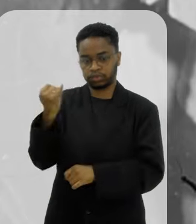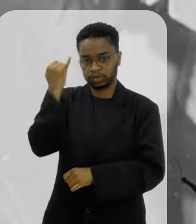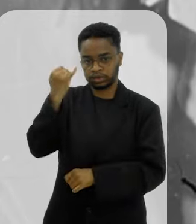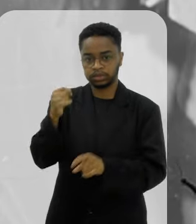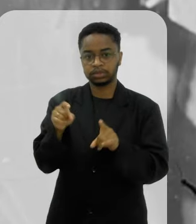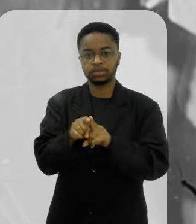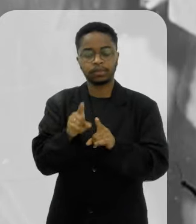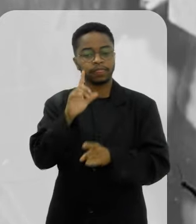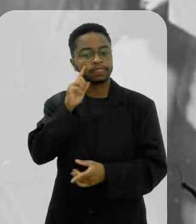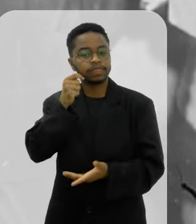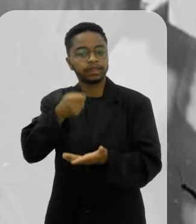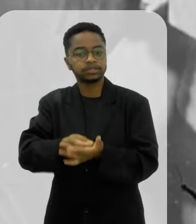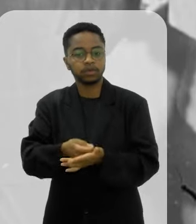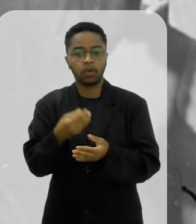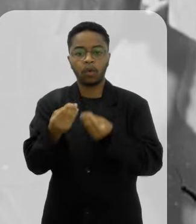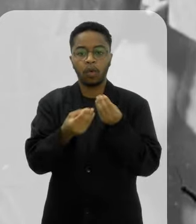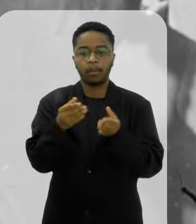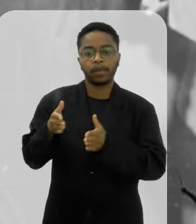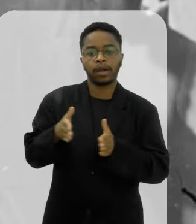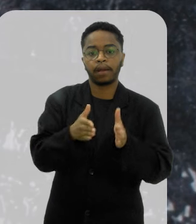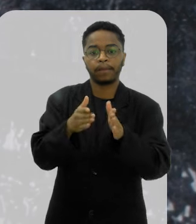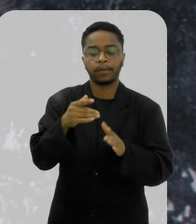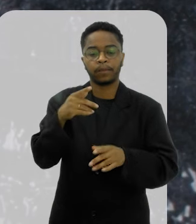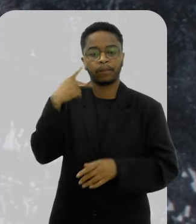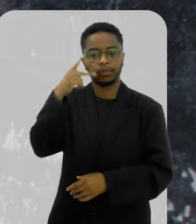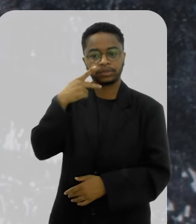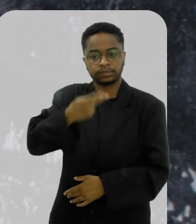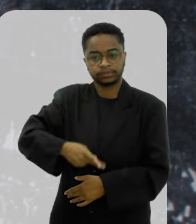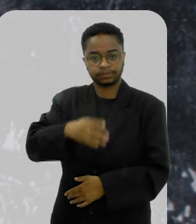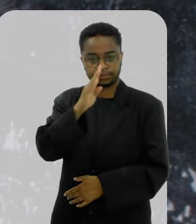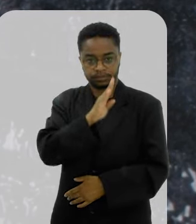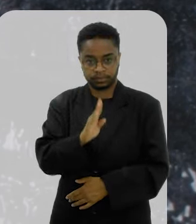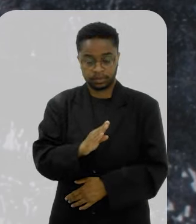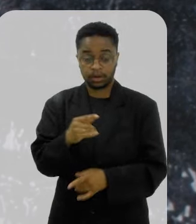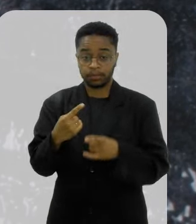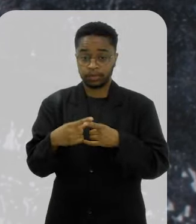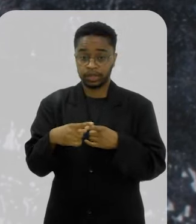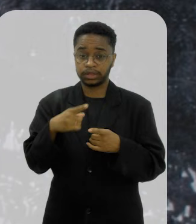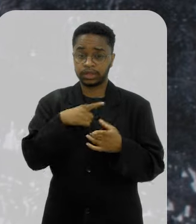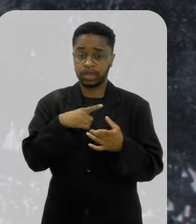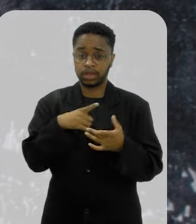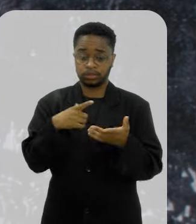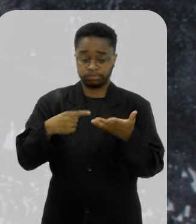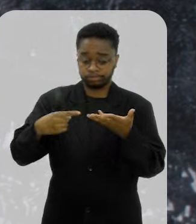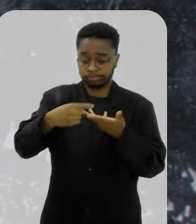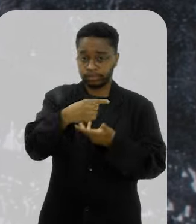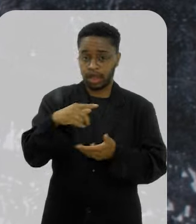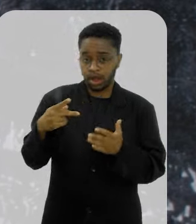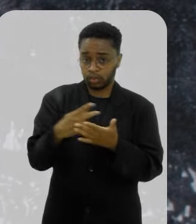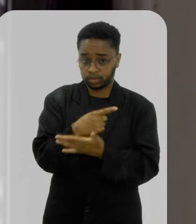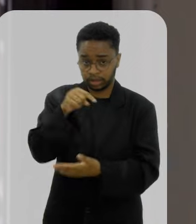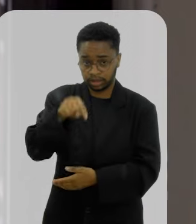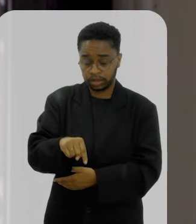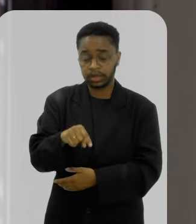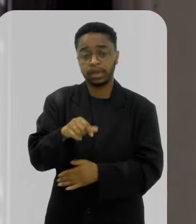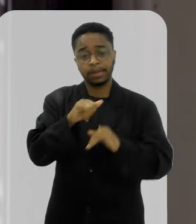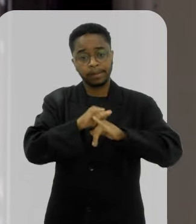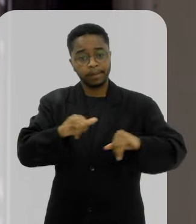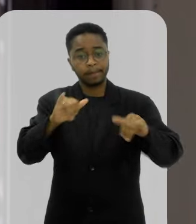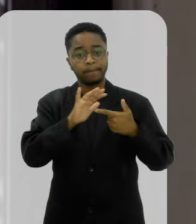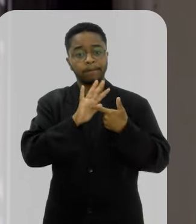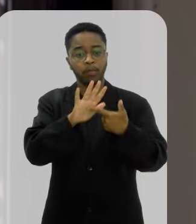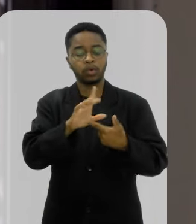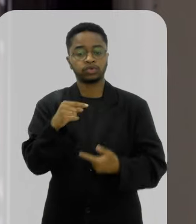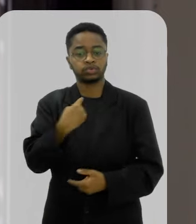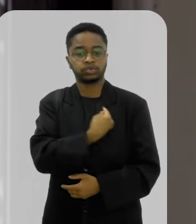autoridade e de decisões dos rumos políticos do país. Os acontecimentos que nós selecionamos, eles